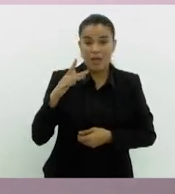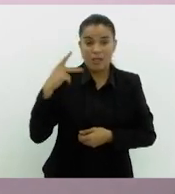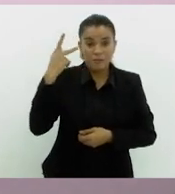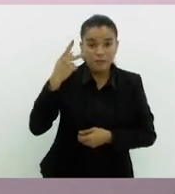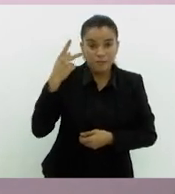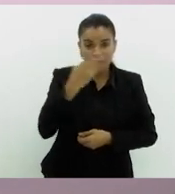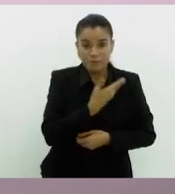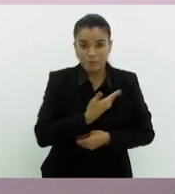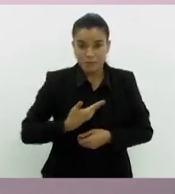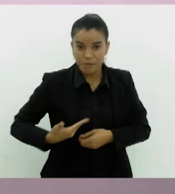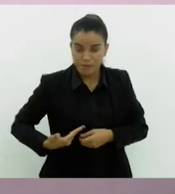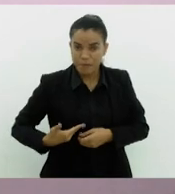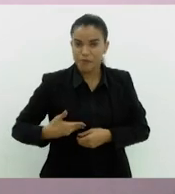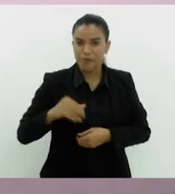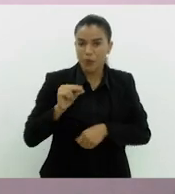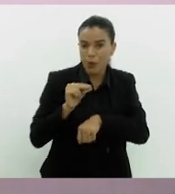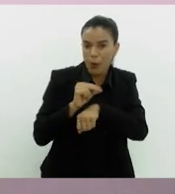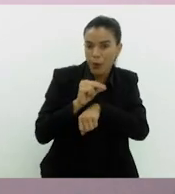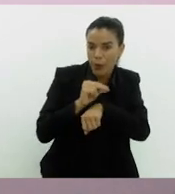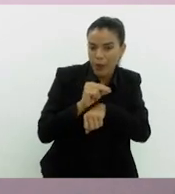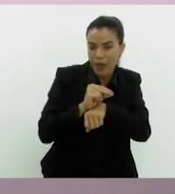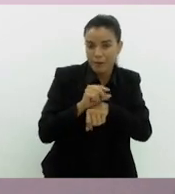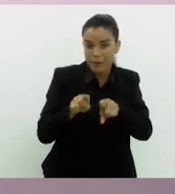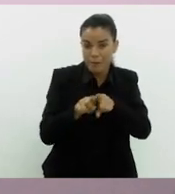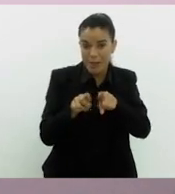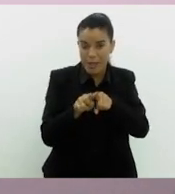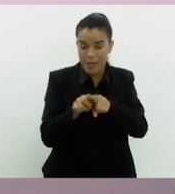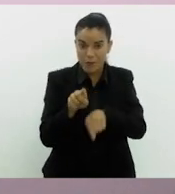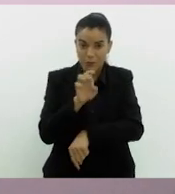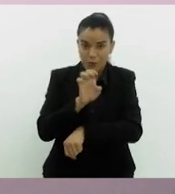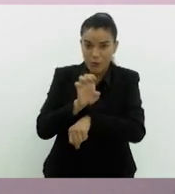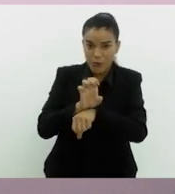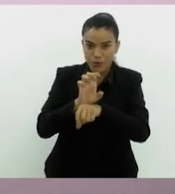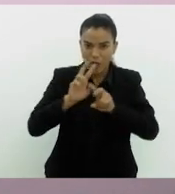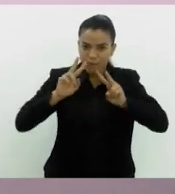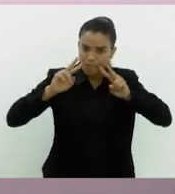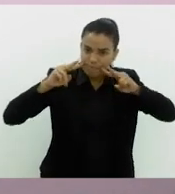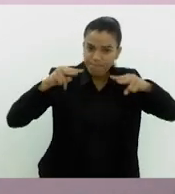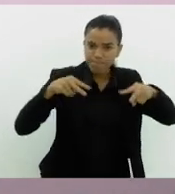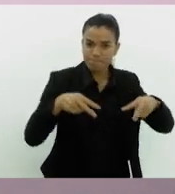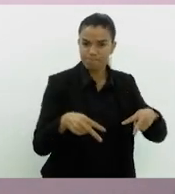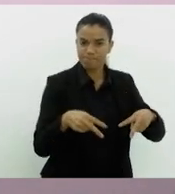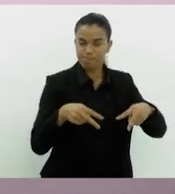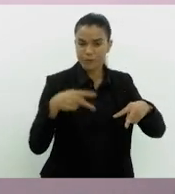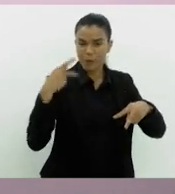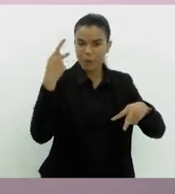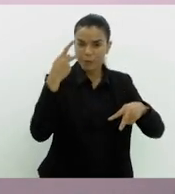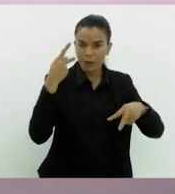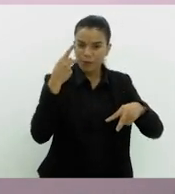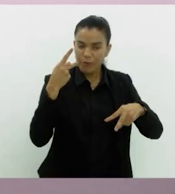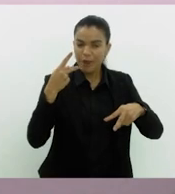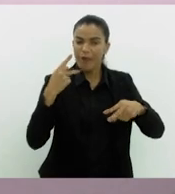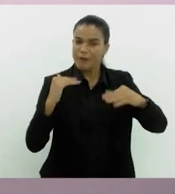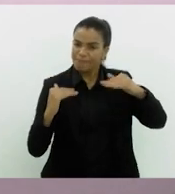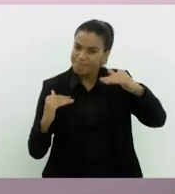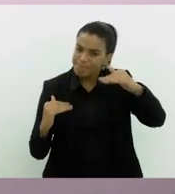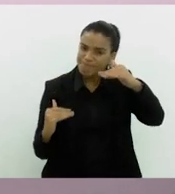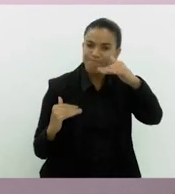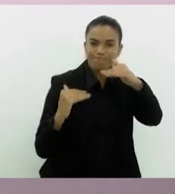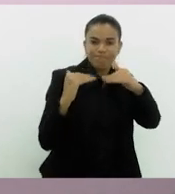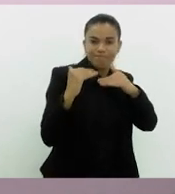públicas de cuidado e o Estado tomando conta dessas políticas é um igualador